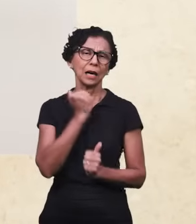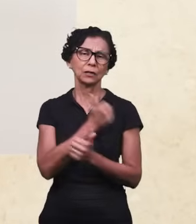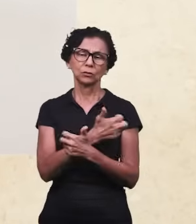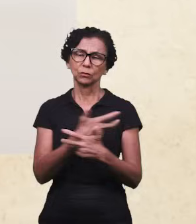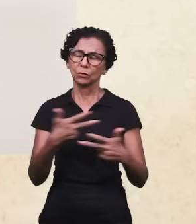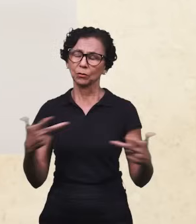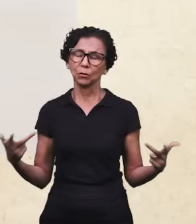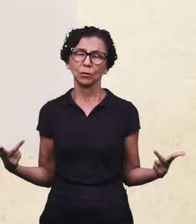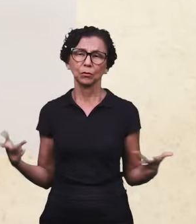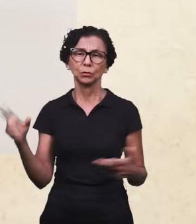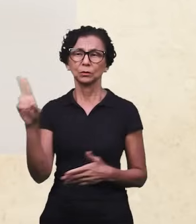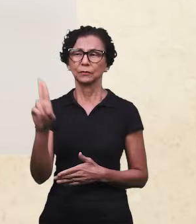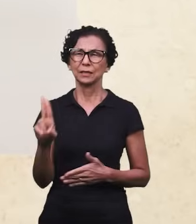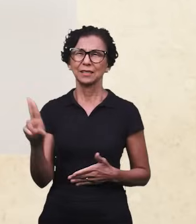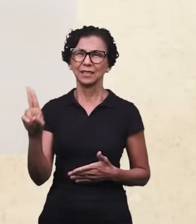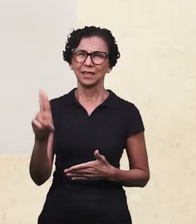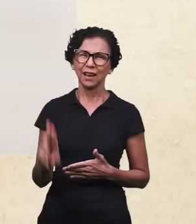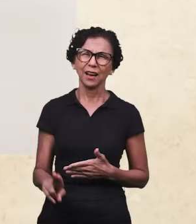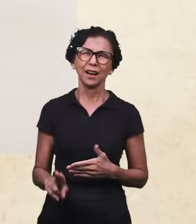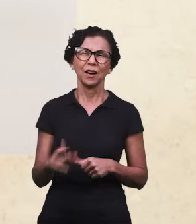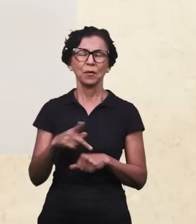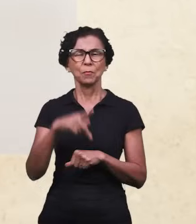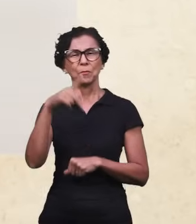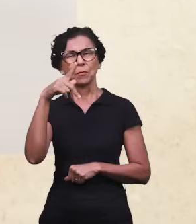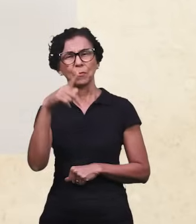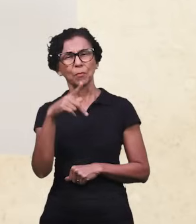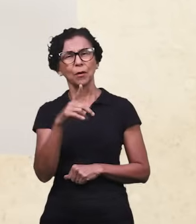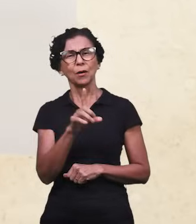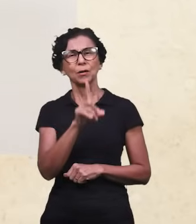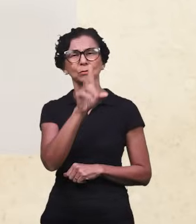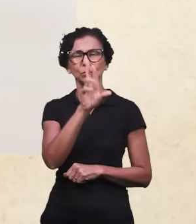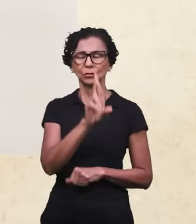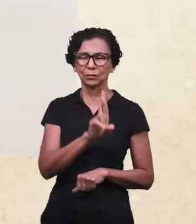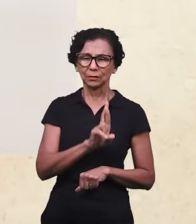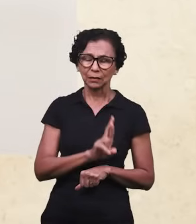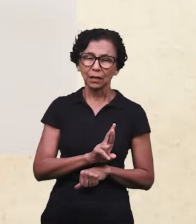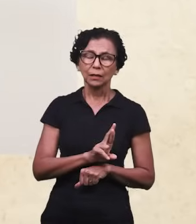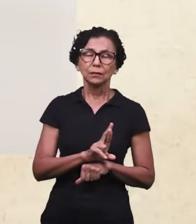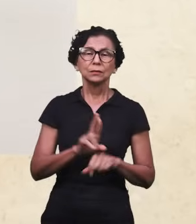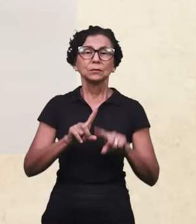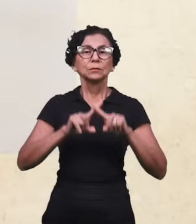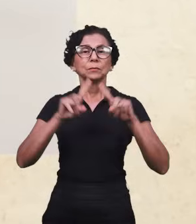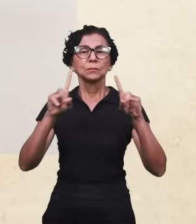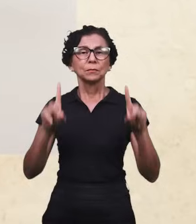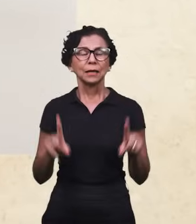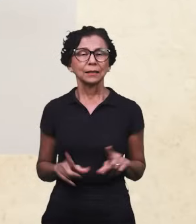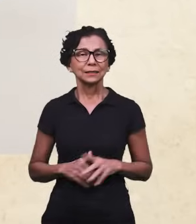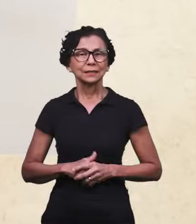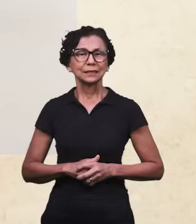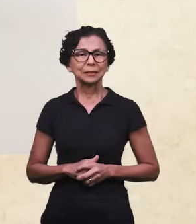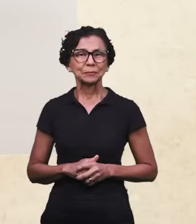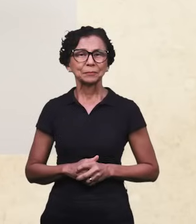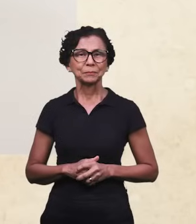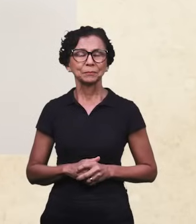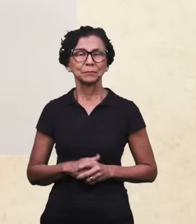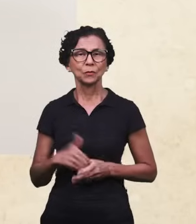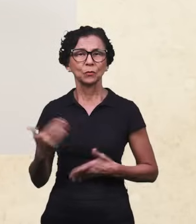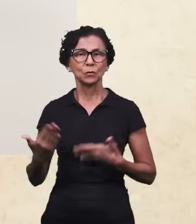uma universidade, um MBA, um pós-doutorado, não é verdade? Mas como Daniel